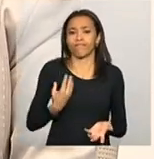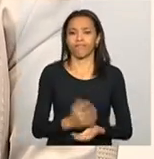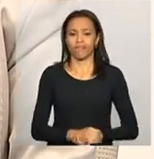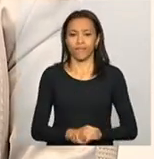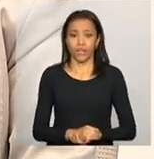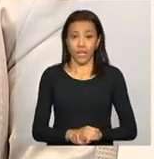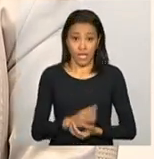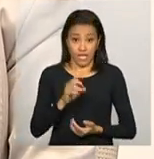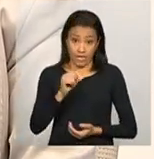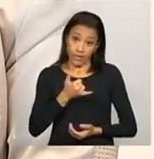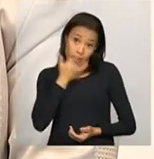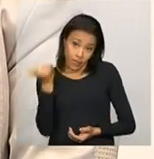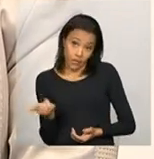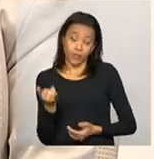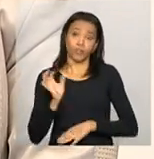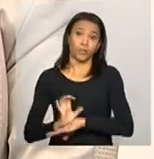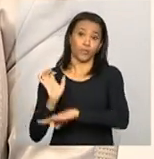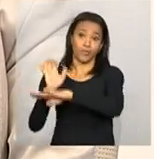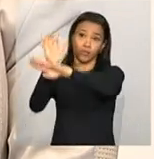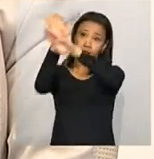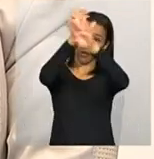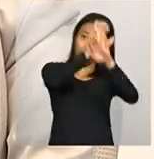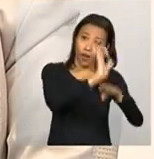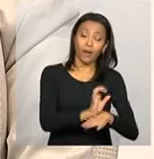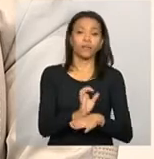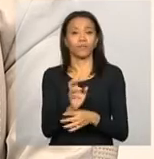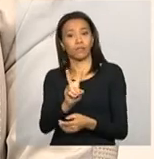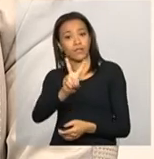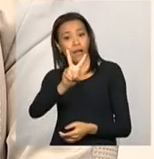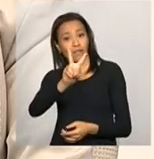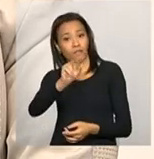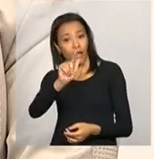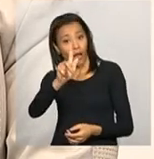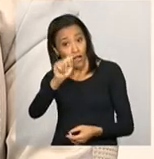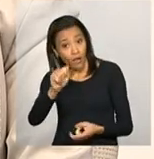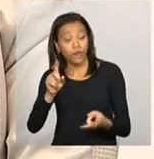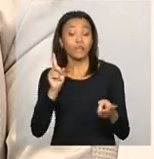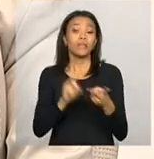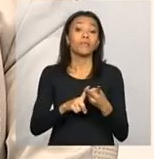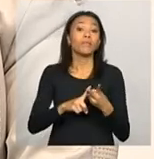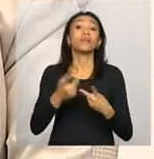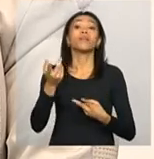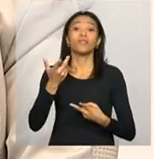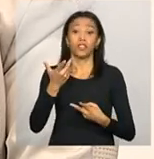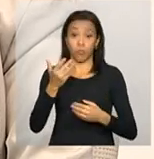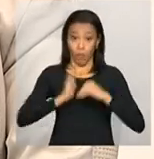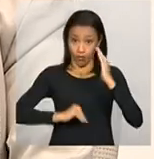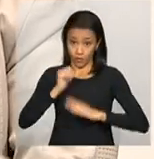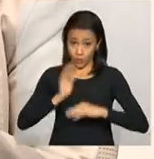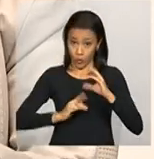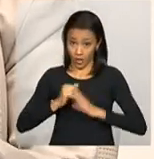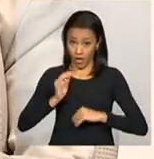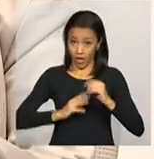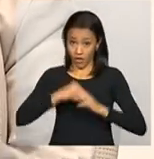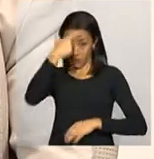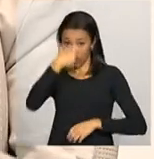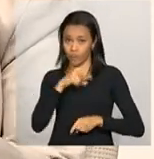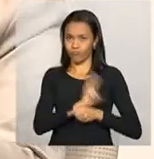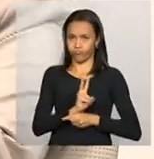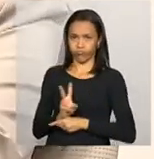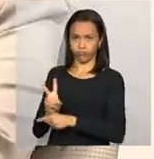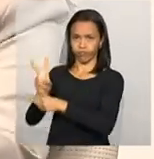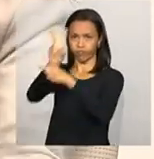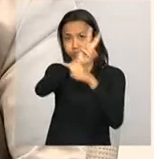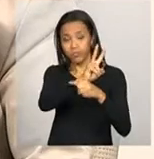a depender do estado, do estoque de vagas no estado e também da equipe de auditores ali existente, é que o